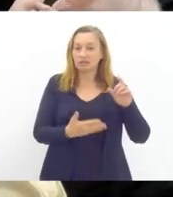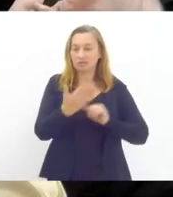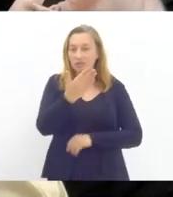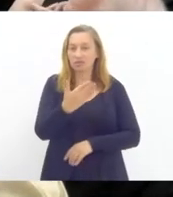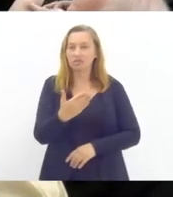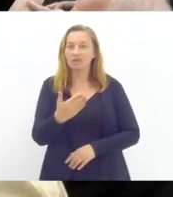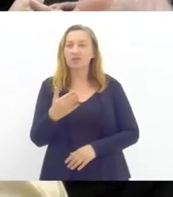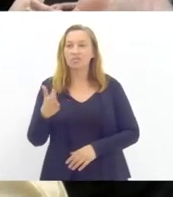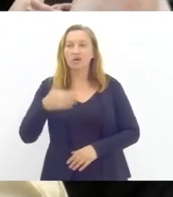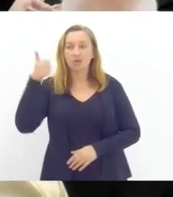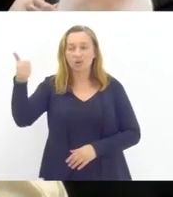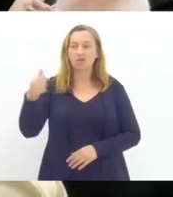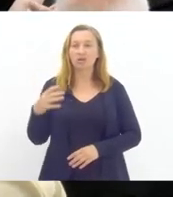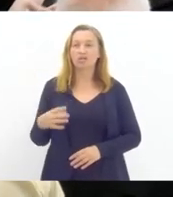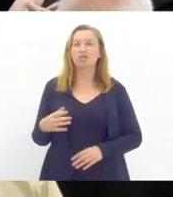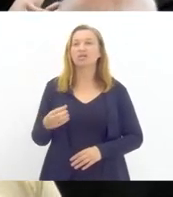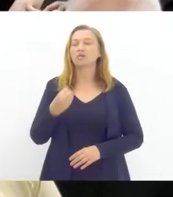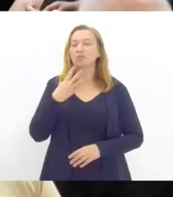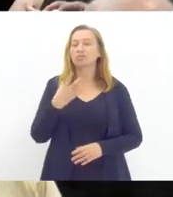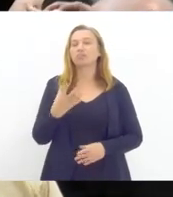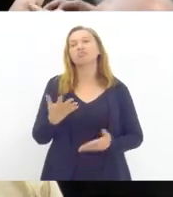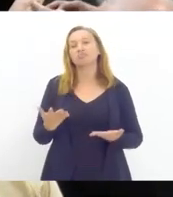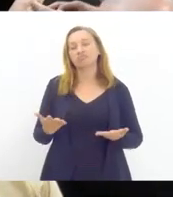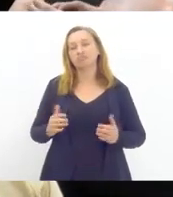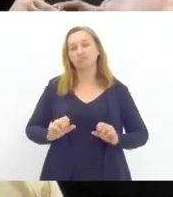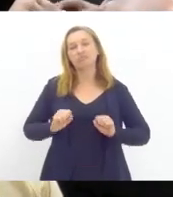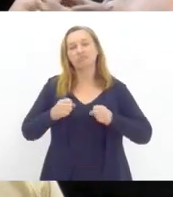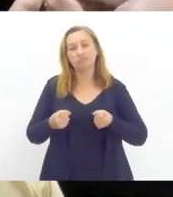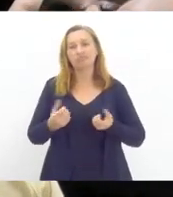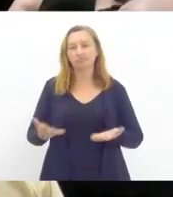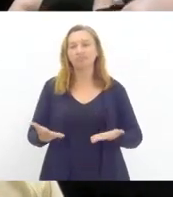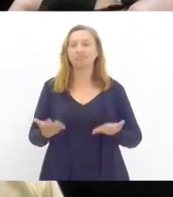que o ser humano pode ter que a boa vontade